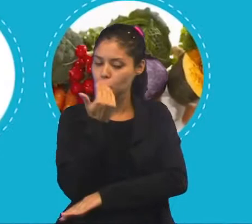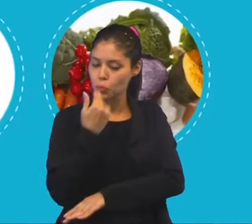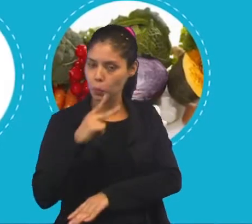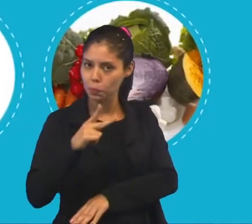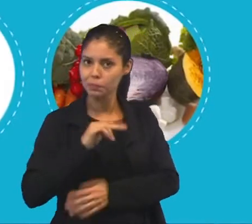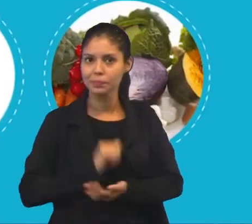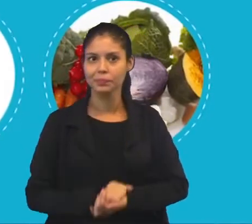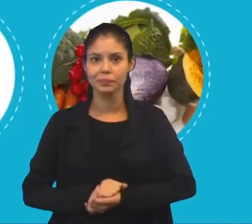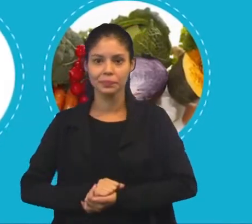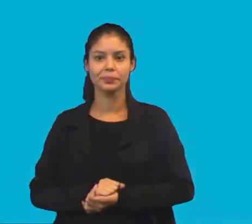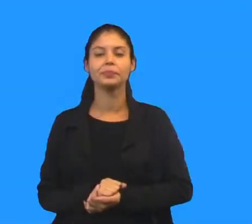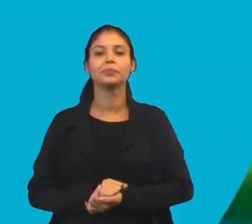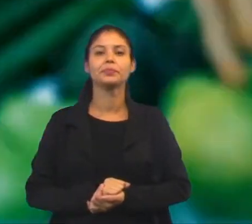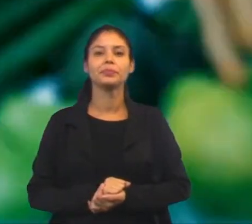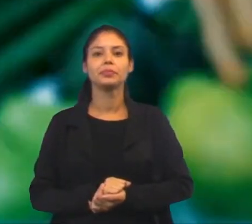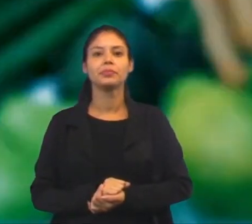alimentação.